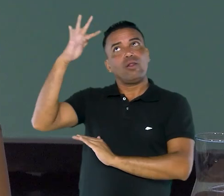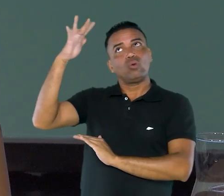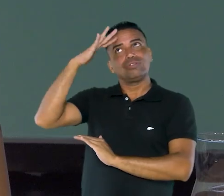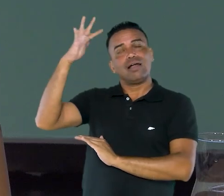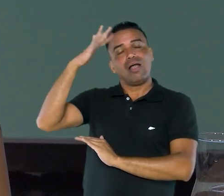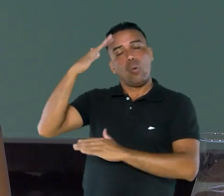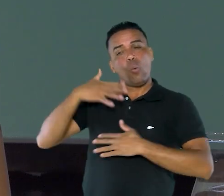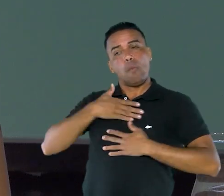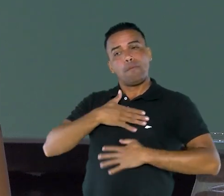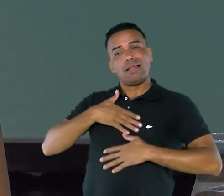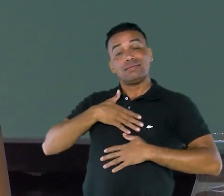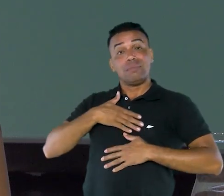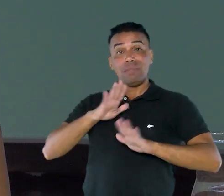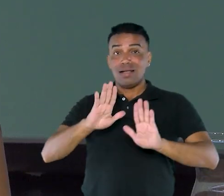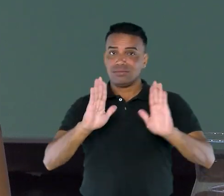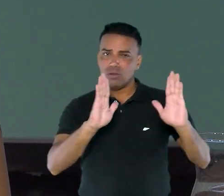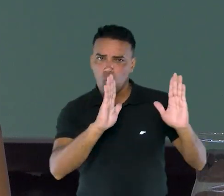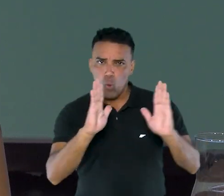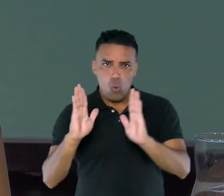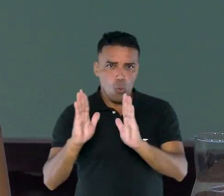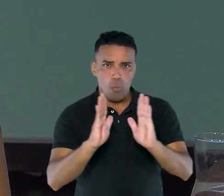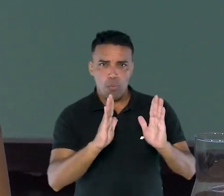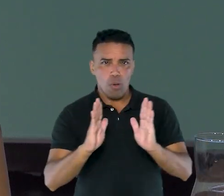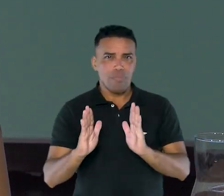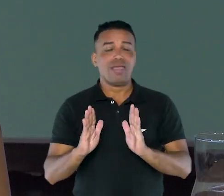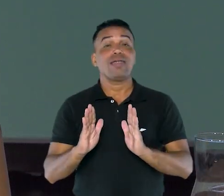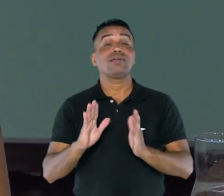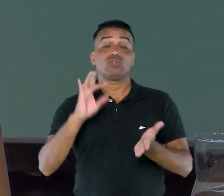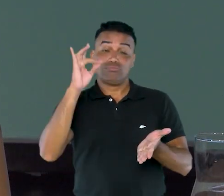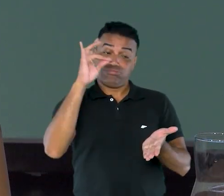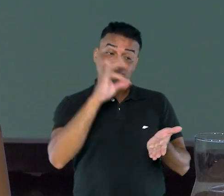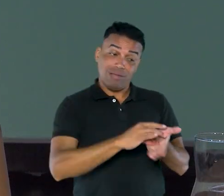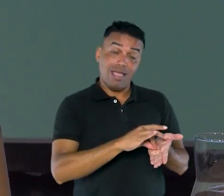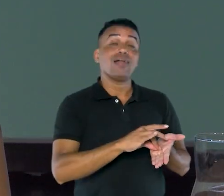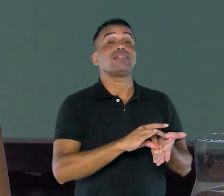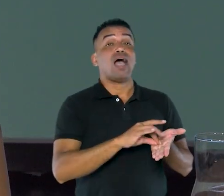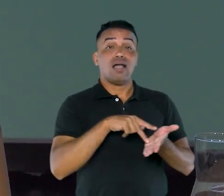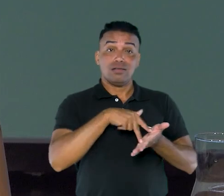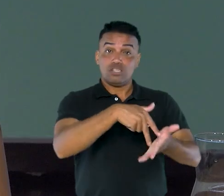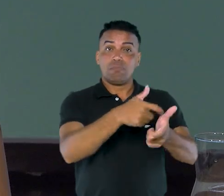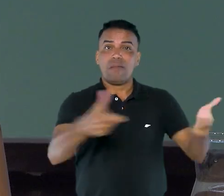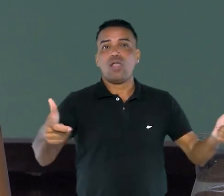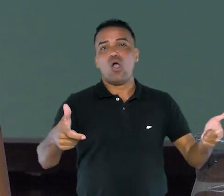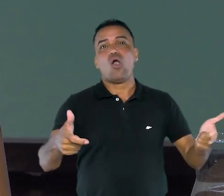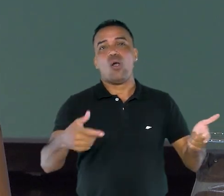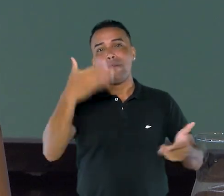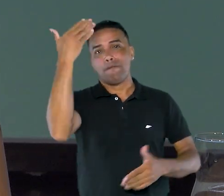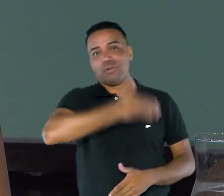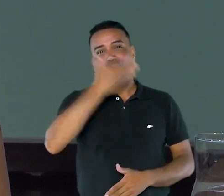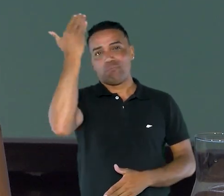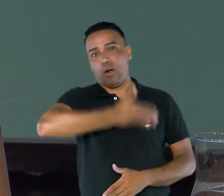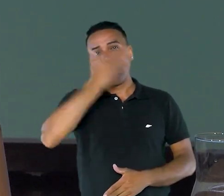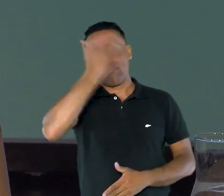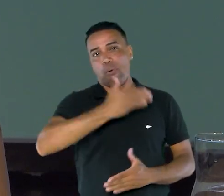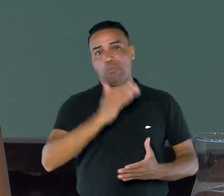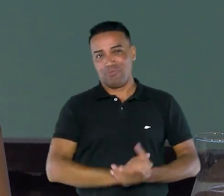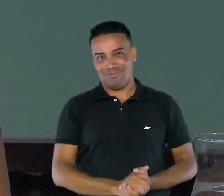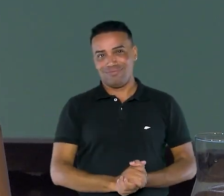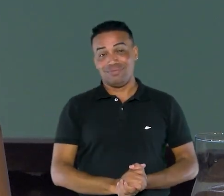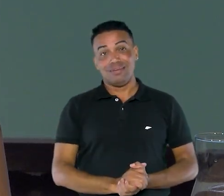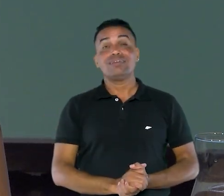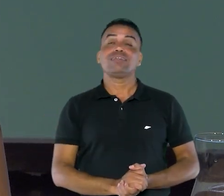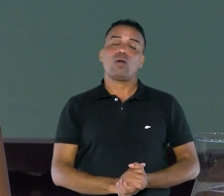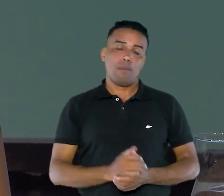princípio do prazer. Só que, em um momento, o princípio da realidade se impõe. Então, primeira coisa, eu acho que a gente